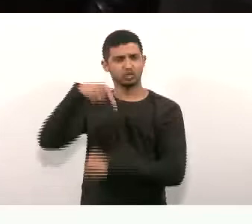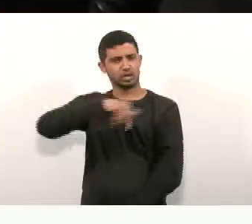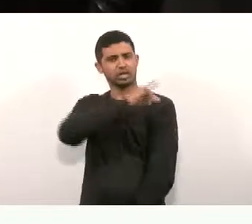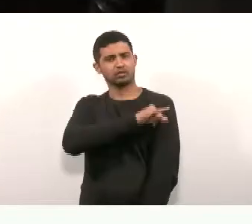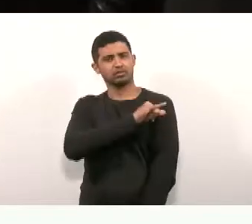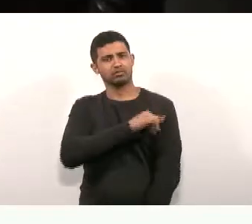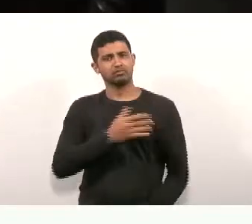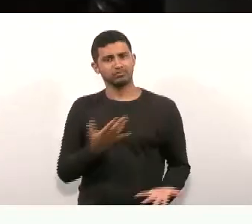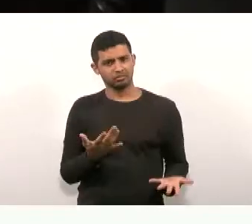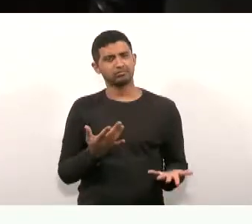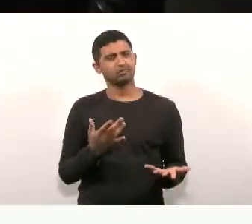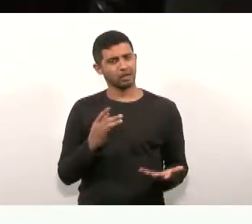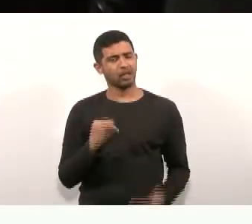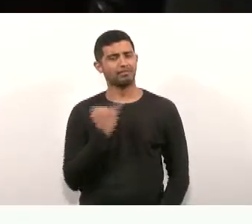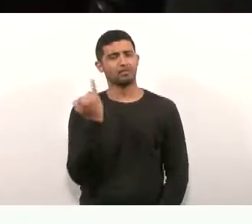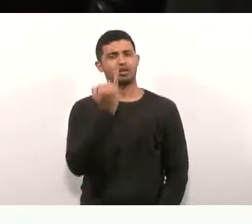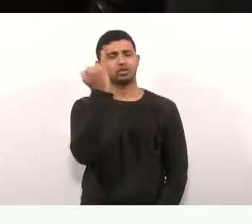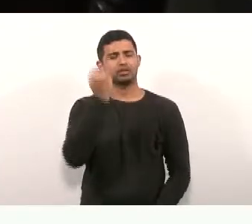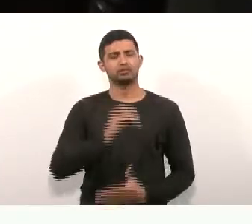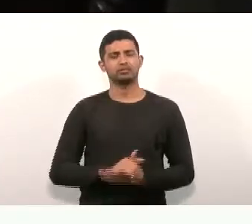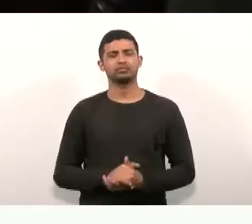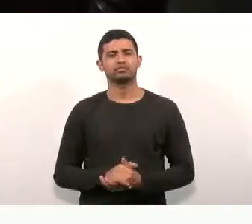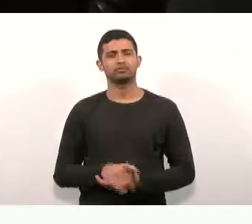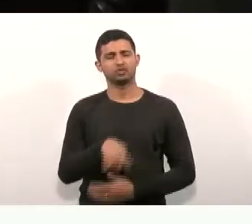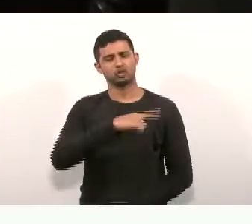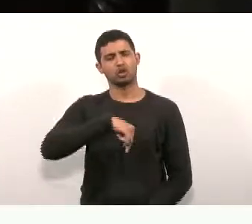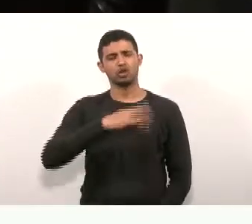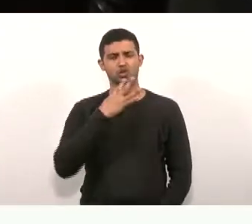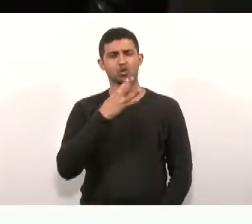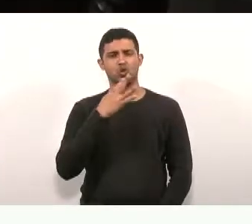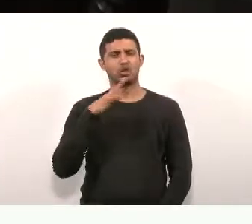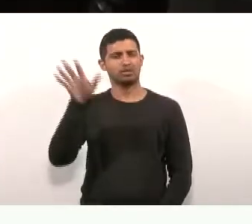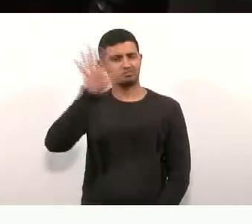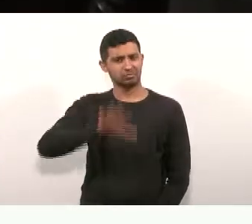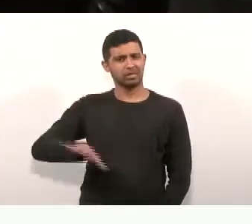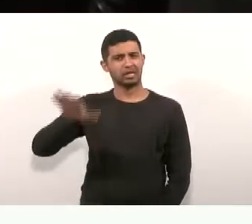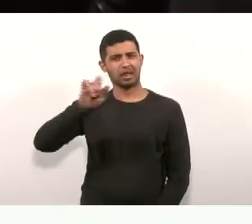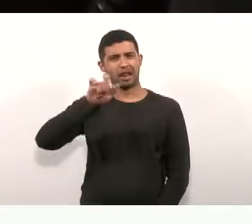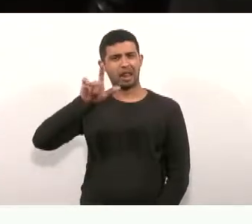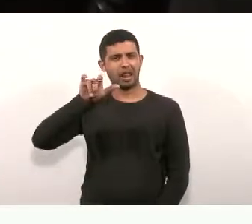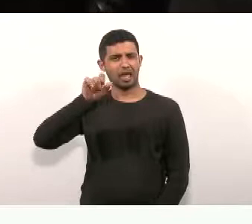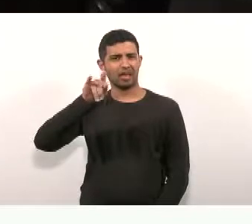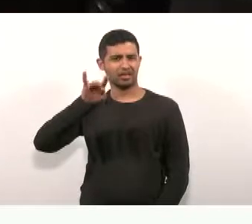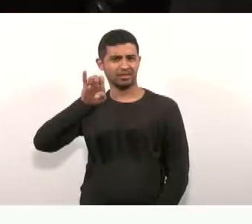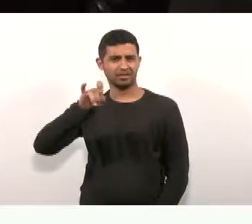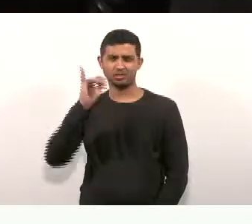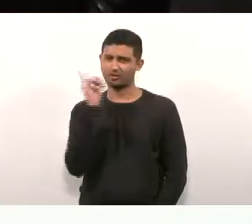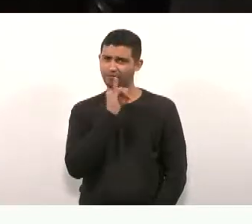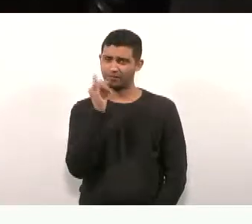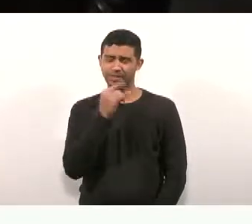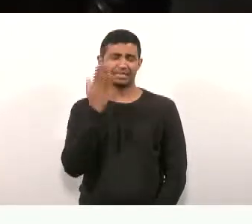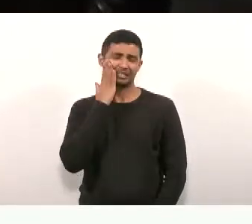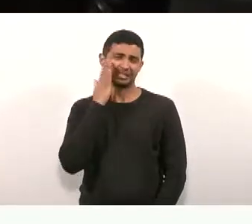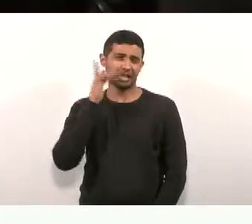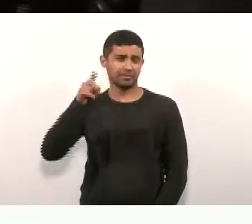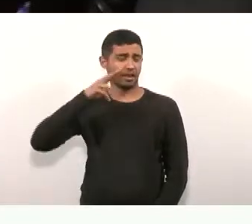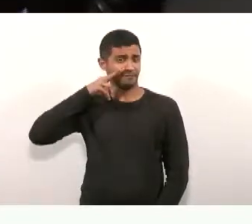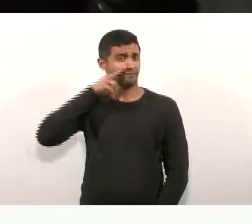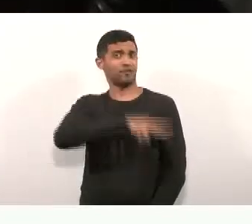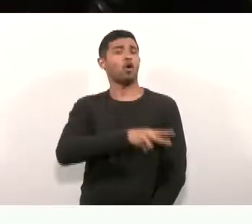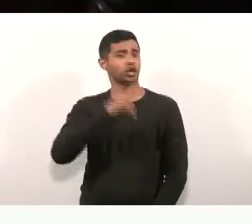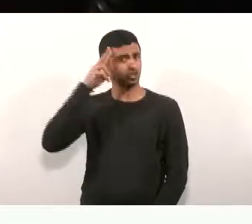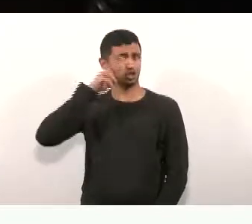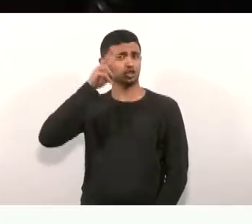estado e a importância com isso. Eu acho que até a gente conhece bem a região leste fluminense, que é algo muito forte historicamente,